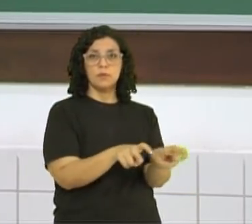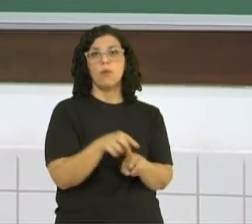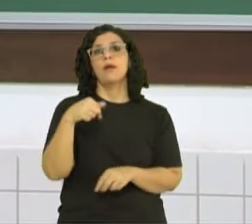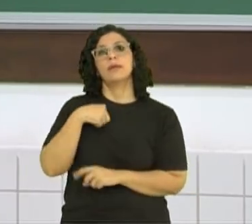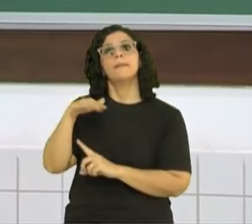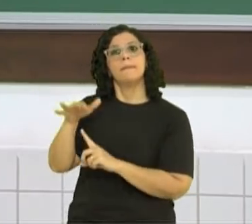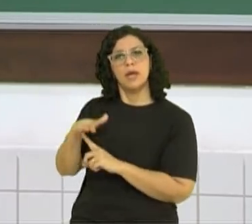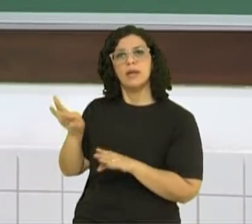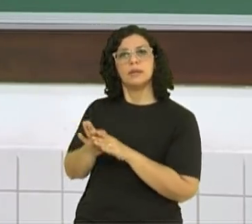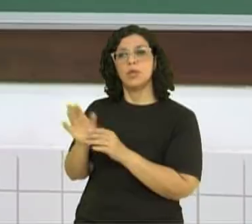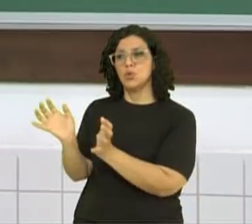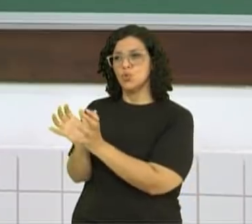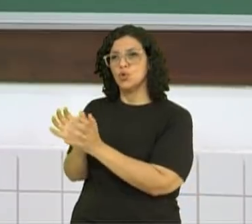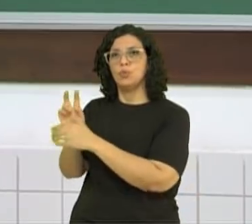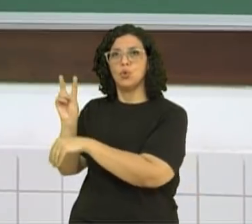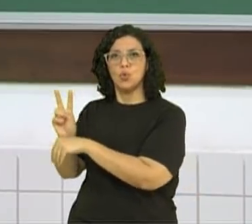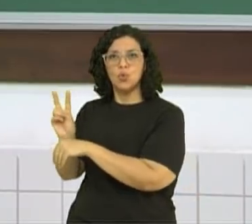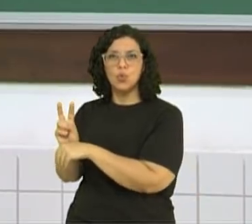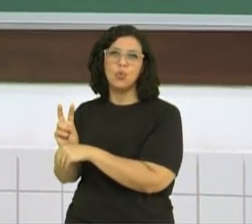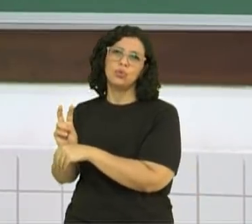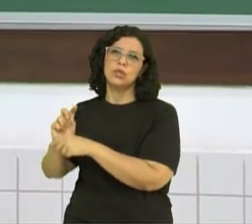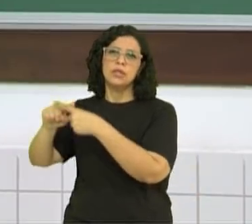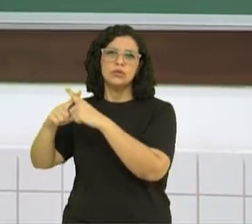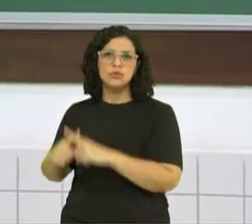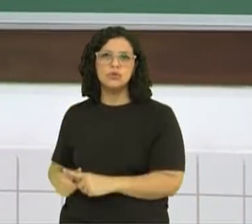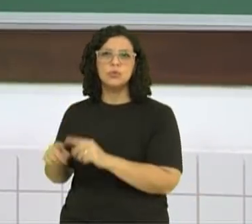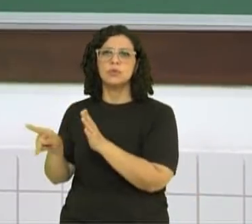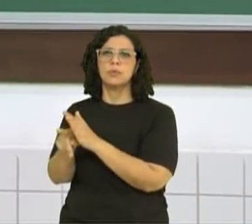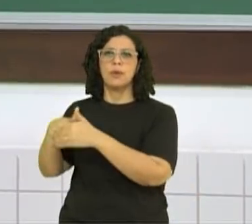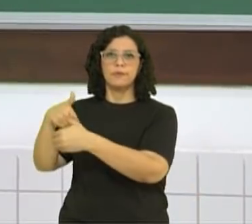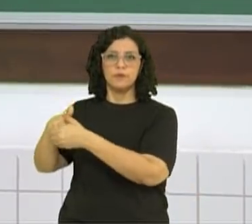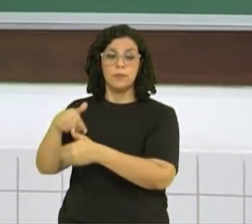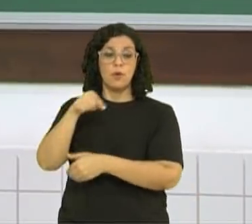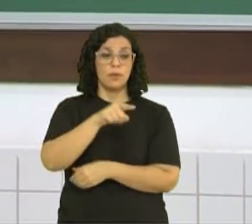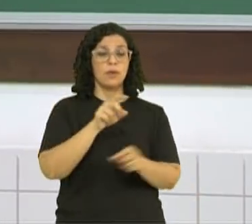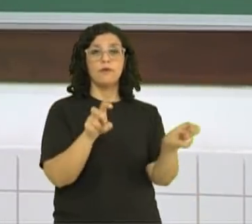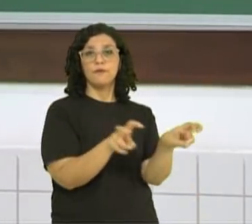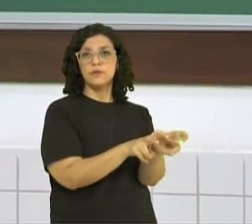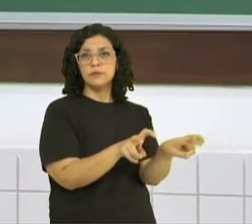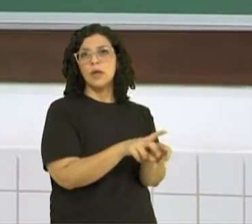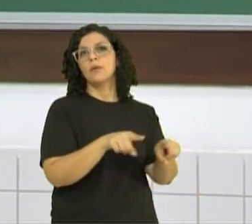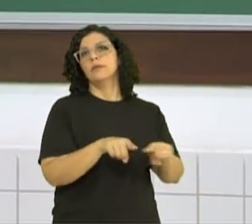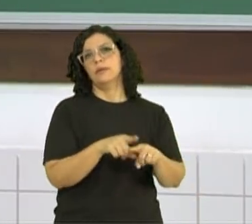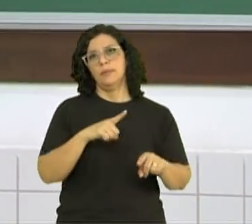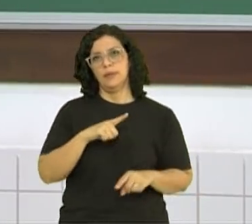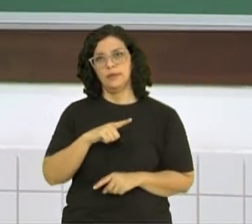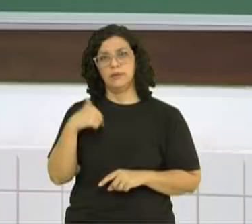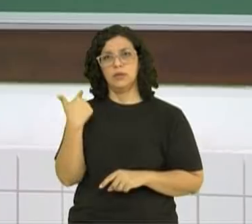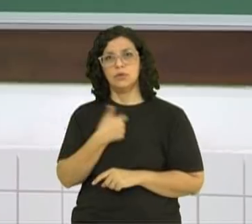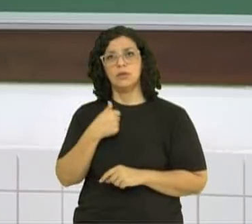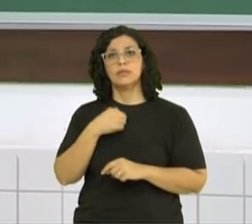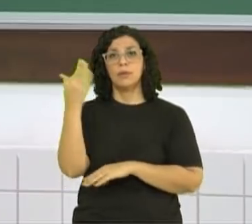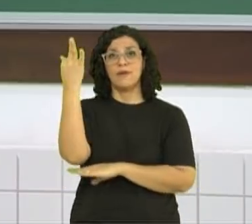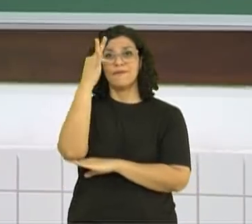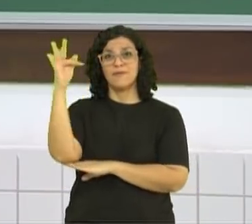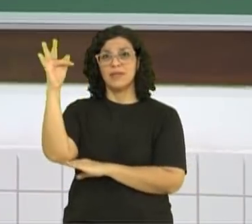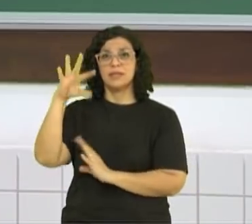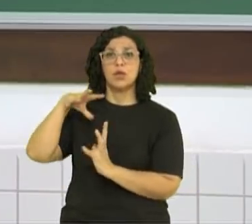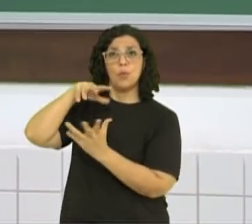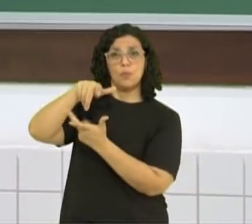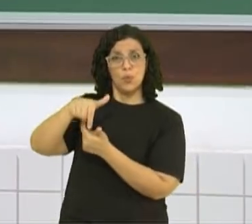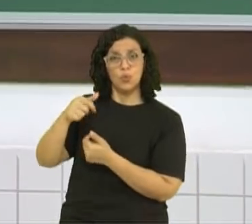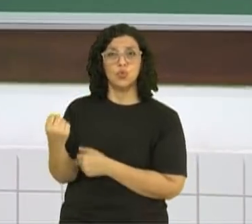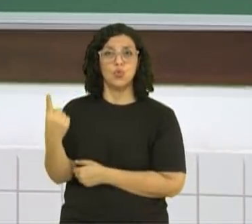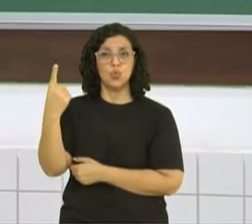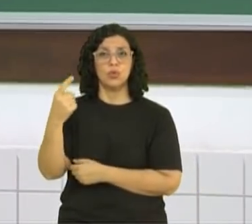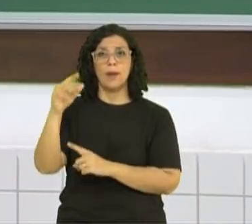que vai cuidar do futebol e outra entidade que cuida do futsal, né? Então as modalidades têm uma hierarquia, uma federação internacional única. Aí no